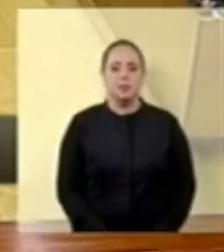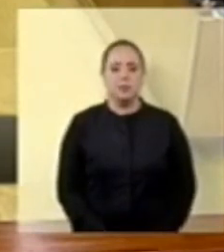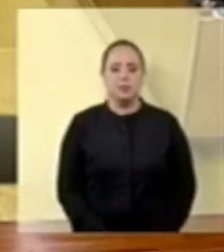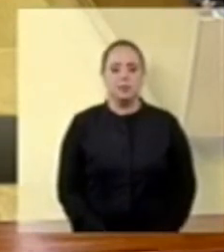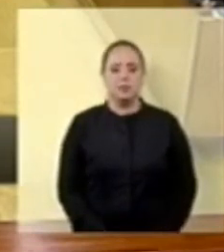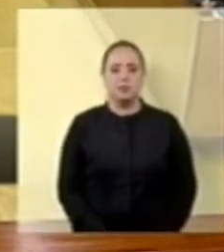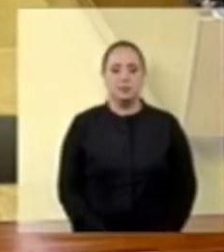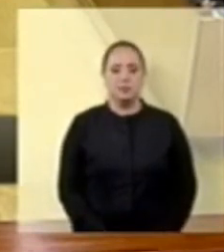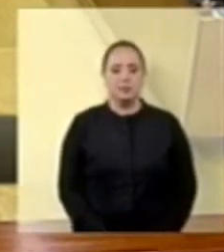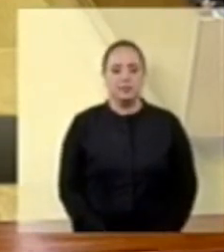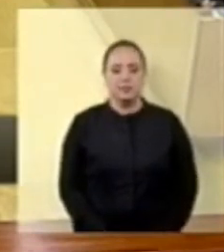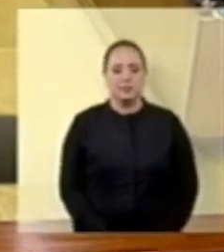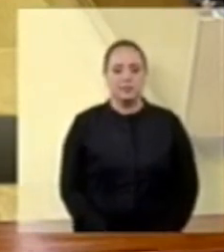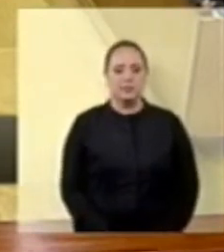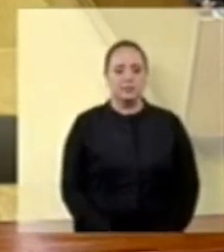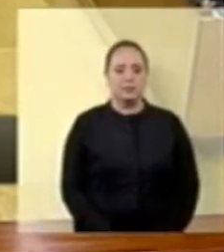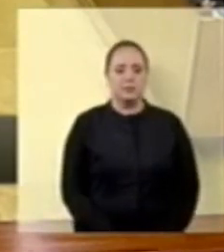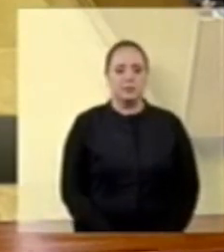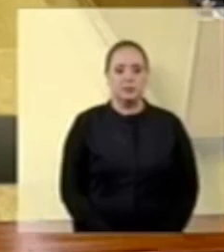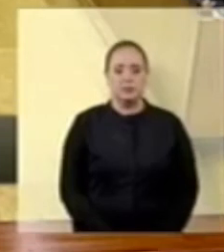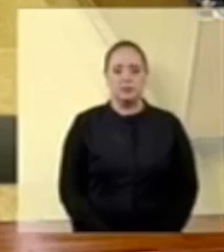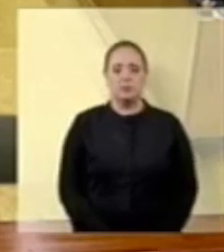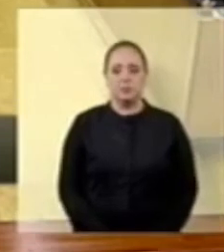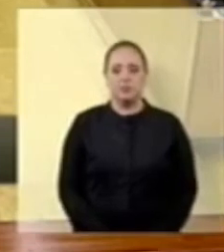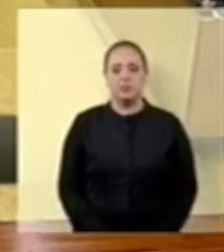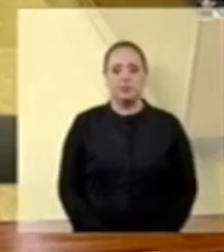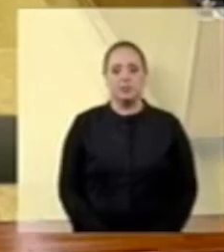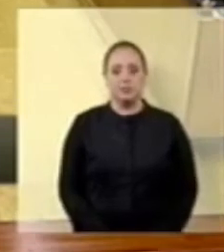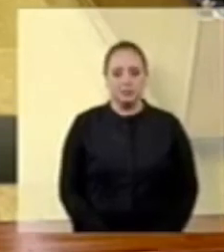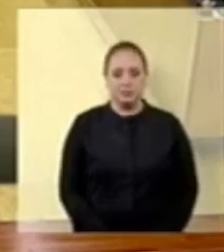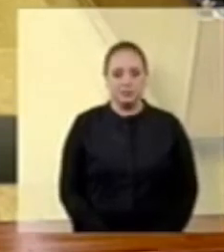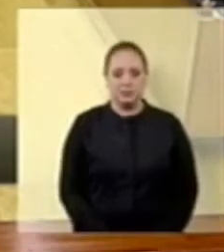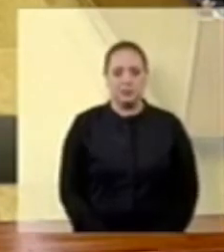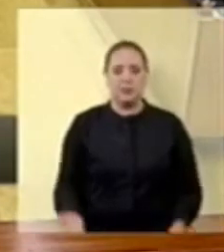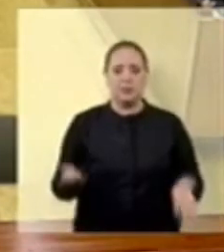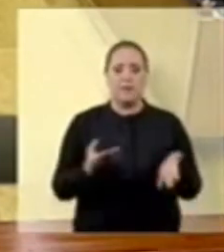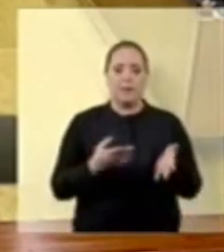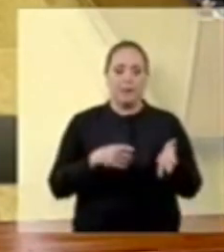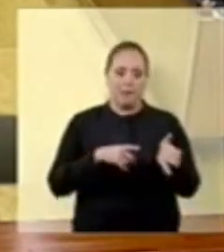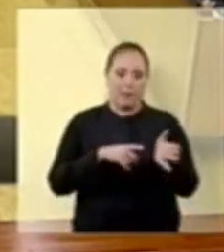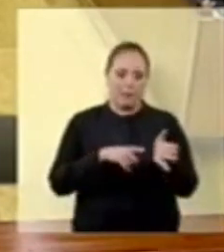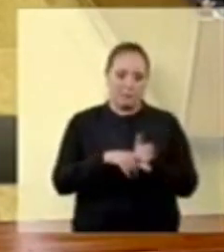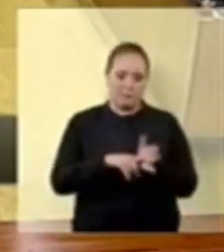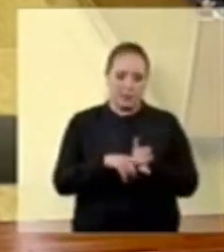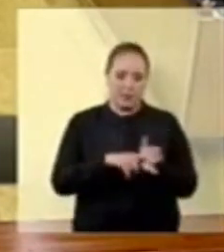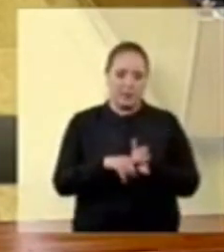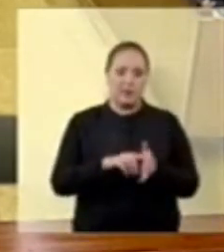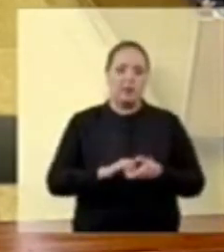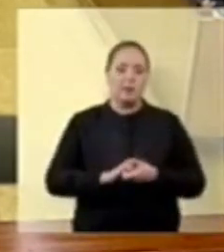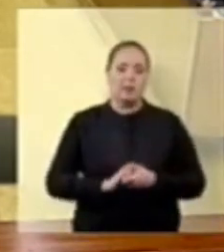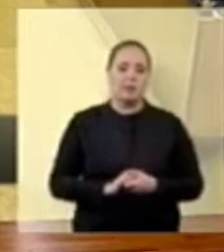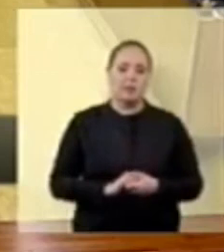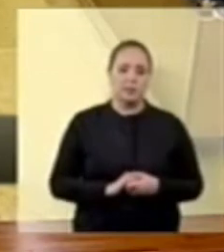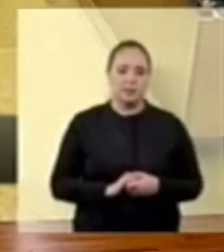pesquisa realizada no meu cabelo que estava com uma marca de batom beijo no rosto um problema que eu não preciso nessa altura da minha